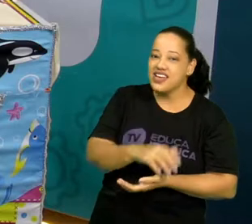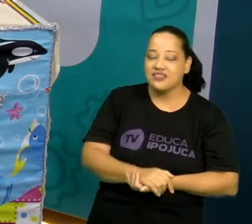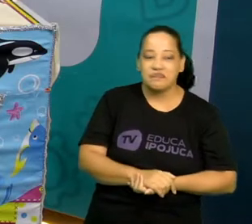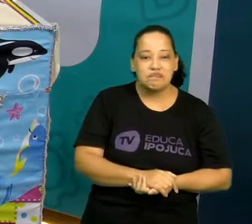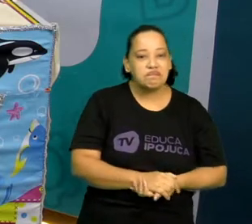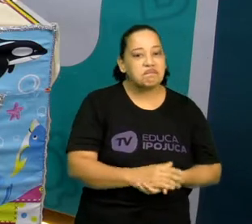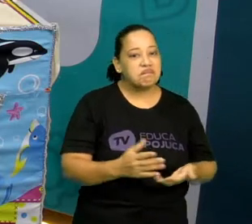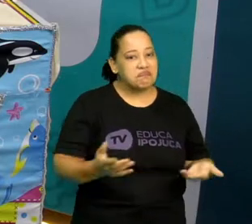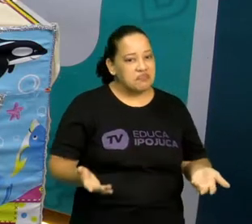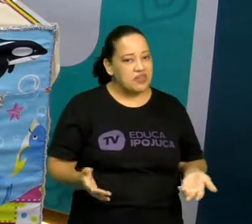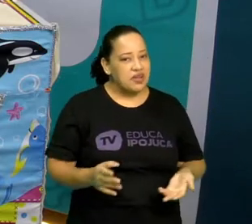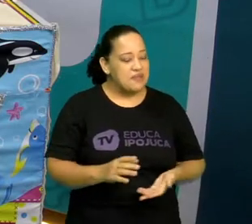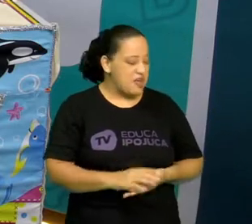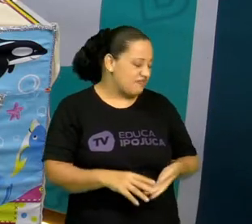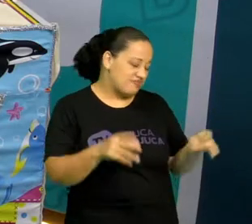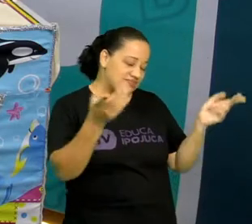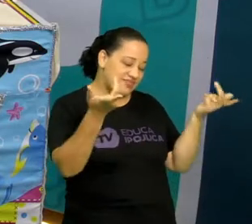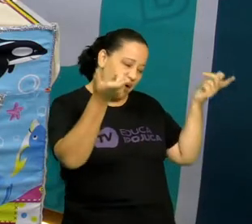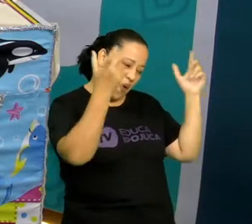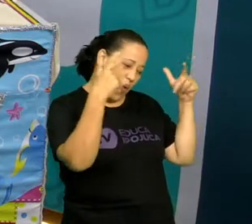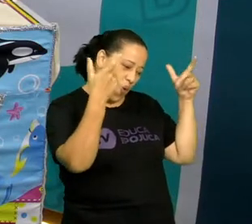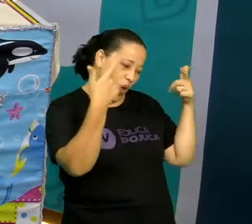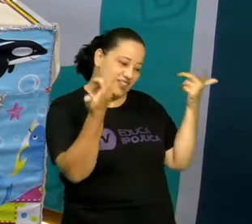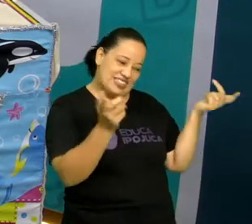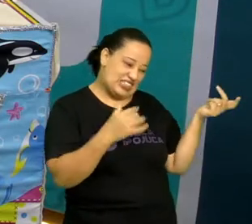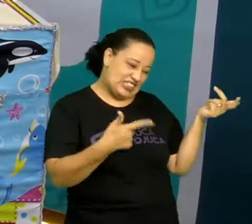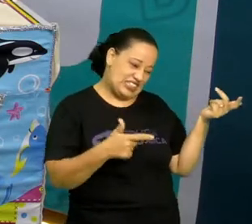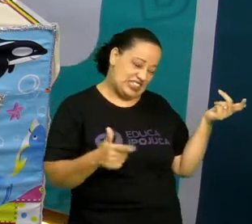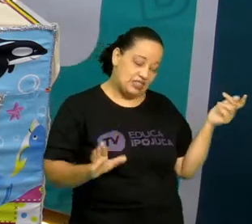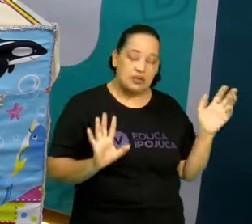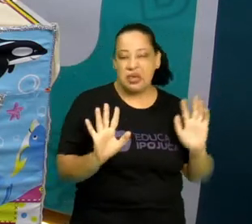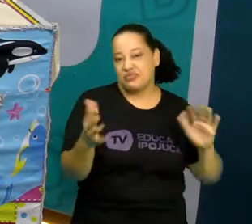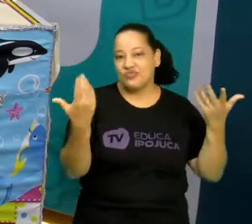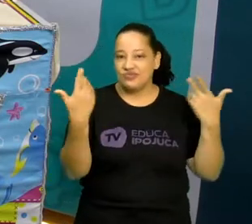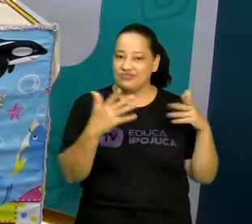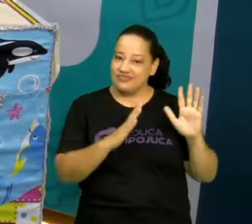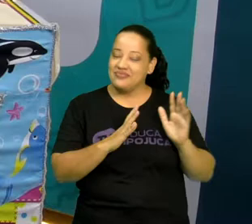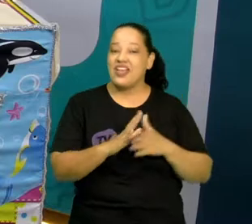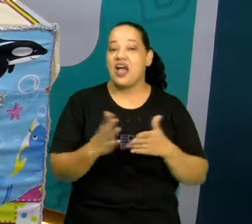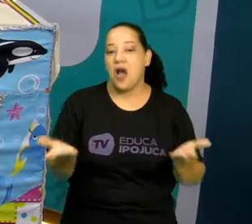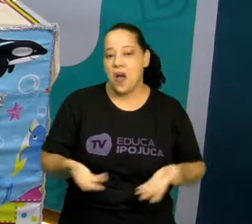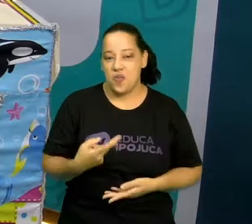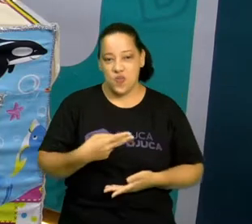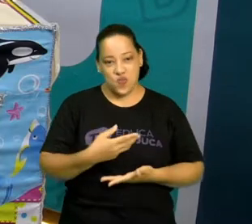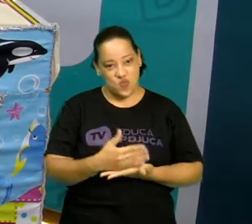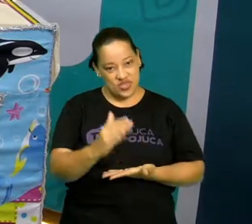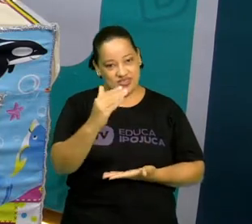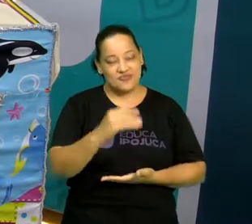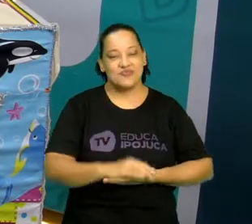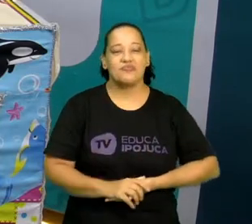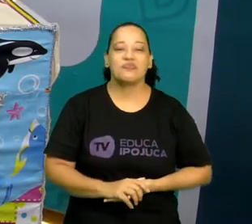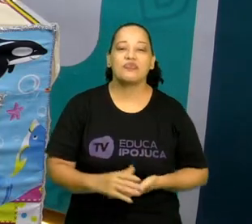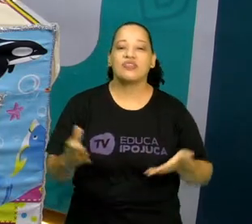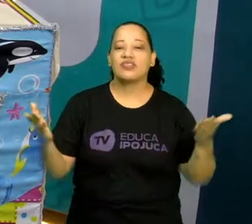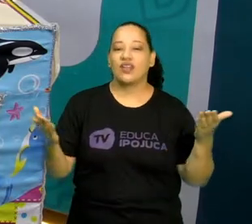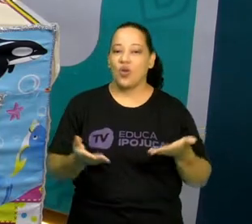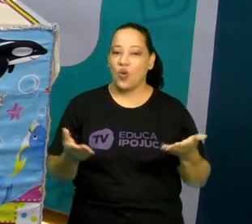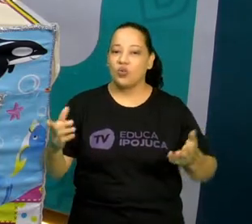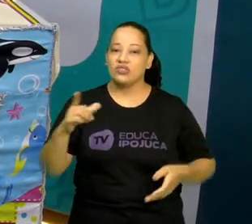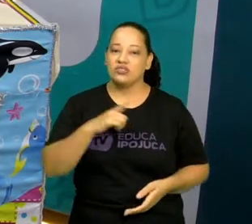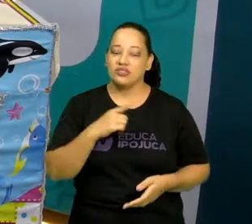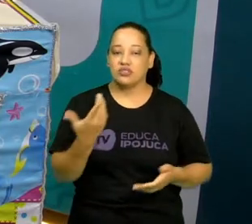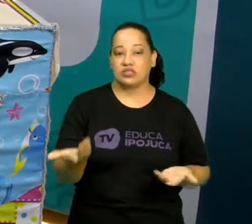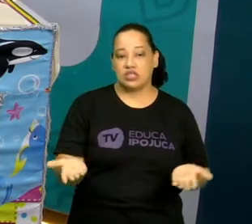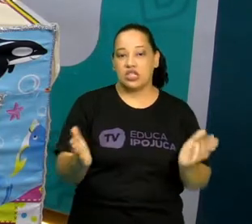Né? Mas deixa assim mesmo sem coroa, né, leiturinha? Ei. Vamos para nossa história que é melhor, não é isso? Tá certo. E hoje, tia Lê trouxe